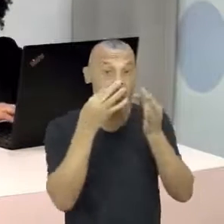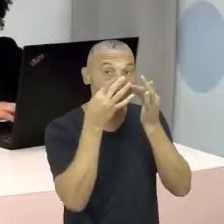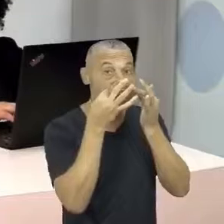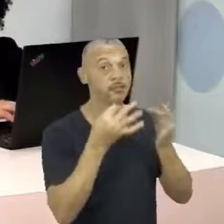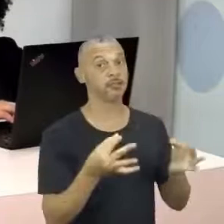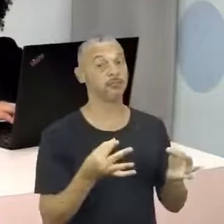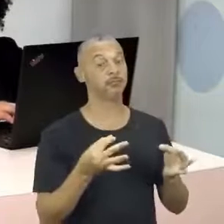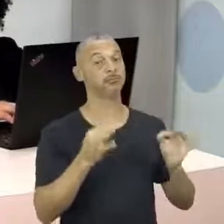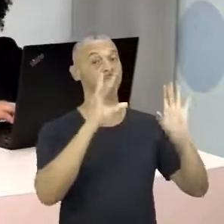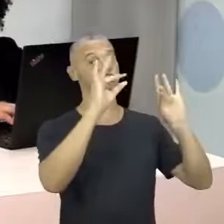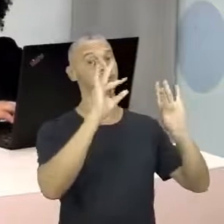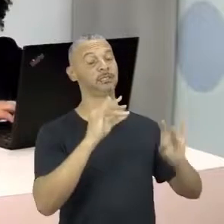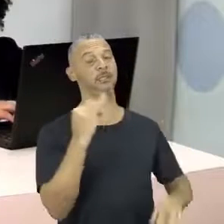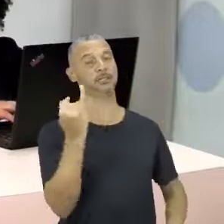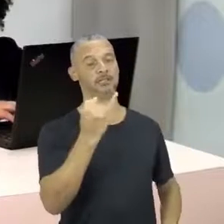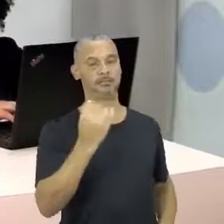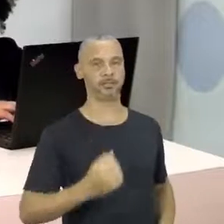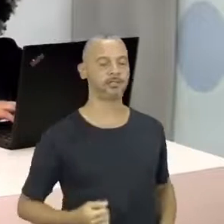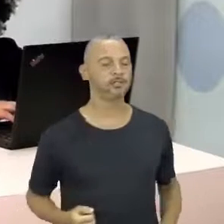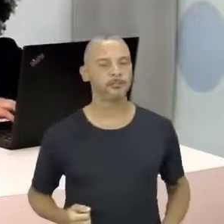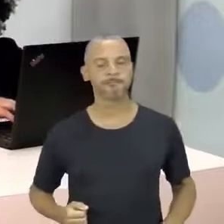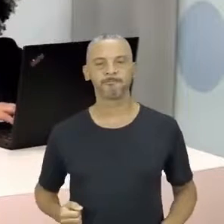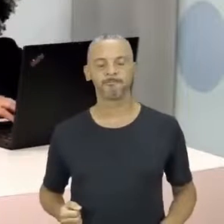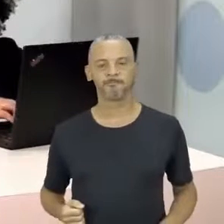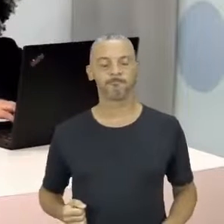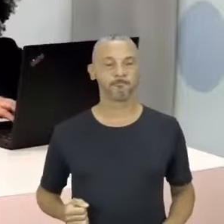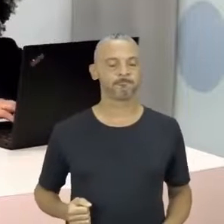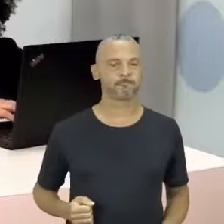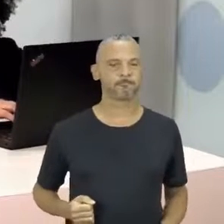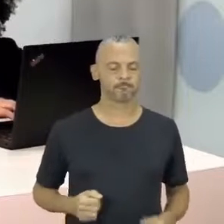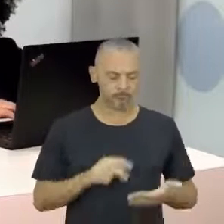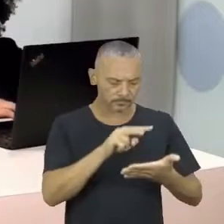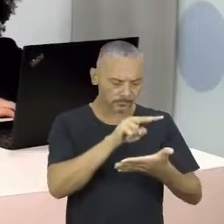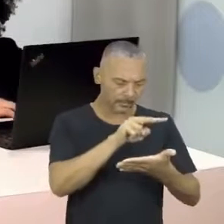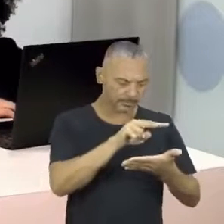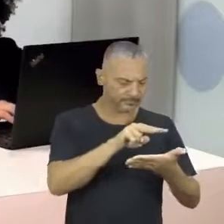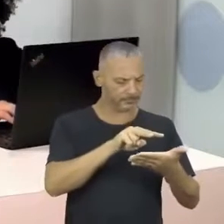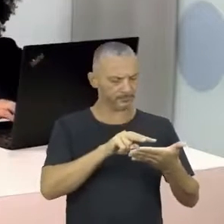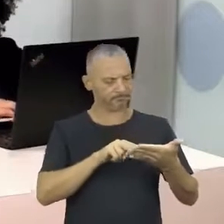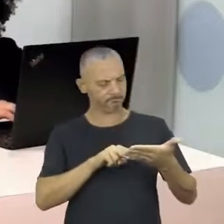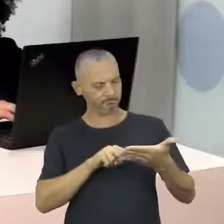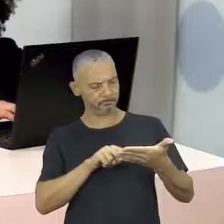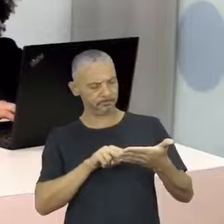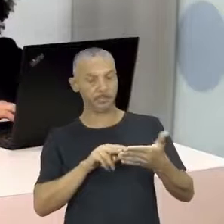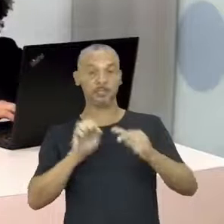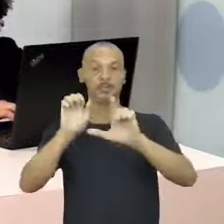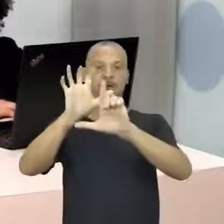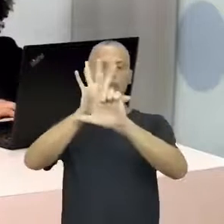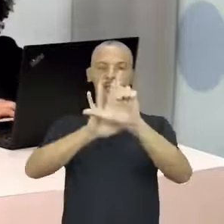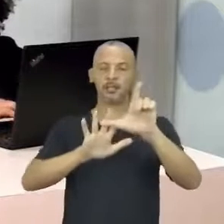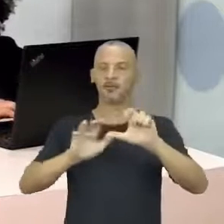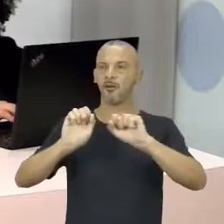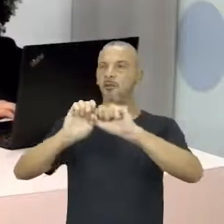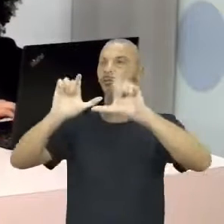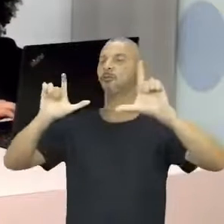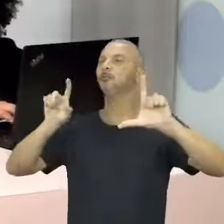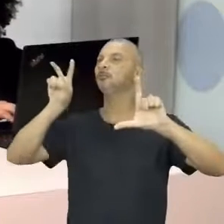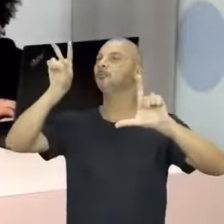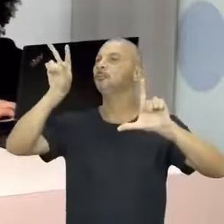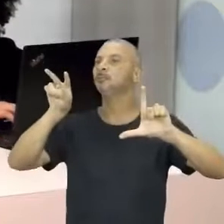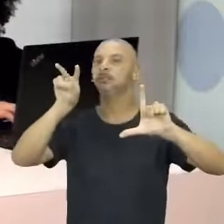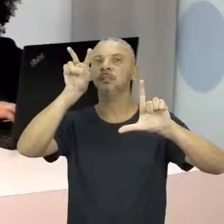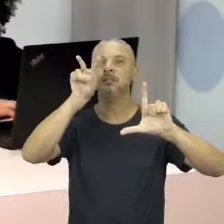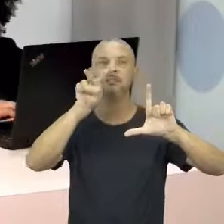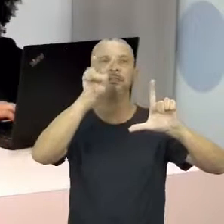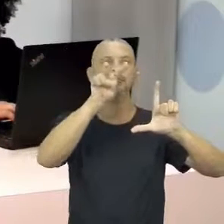atenção. Tá? Faça, observe, entre na plataforma, reconheça os campos, veja a